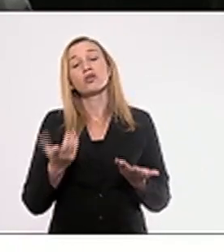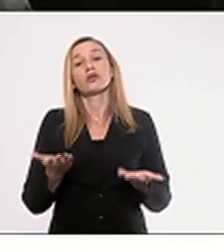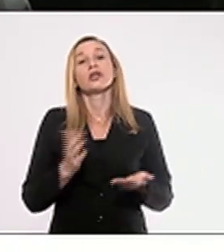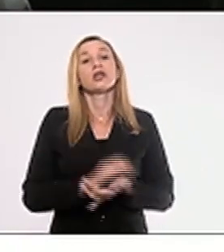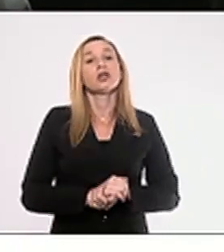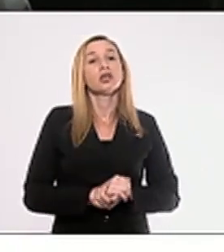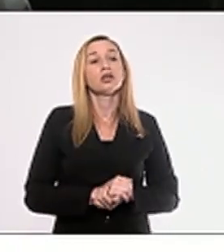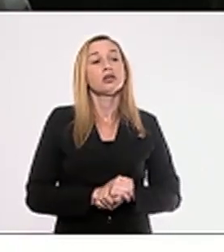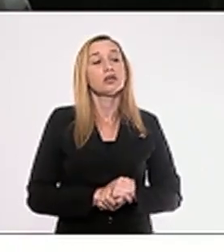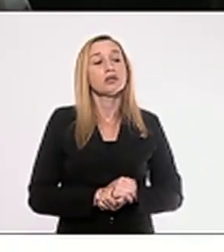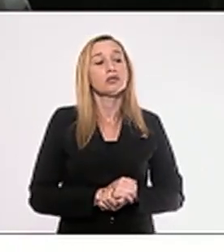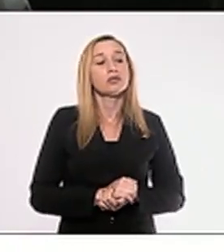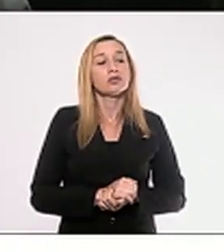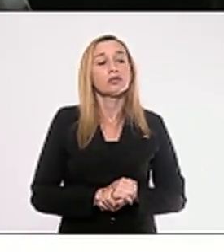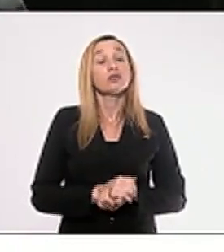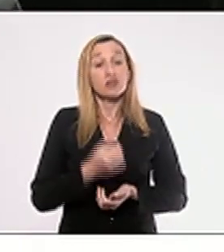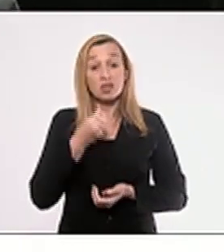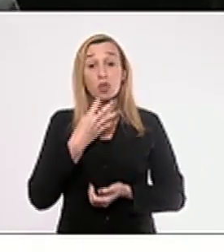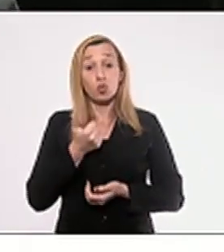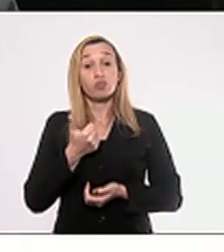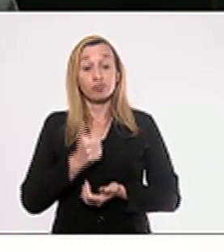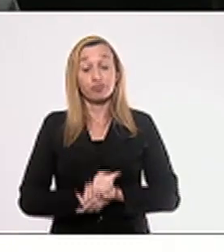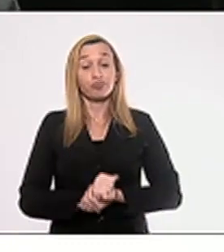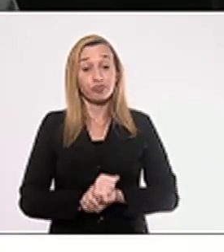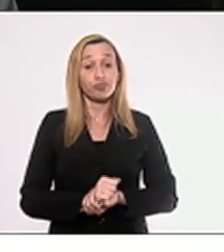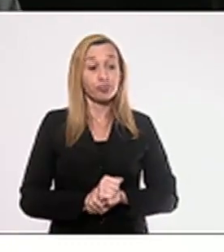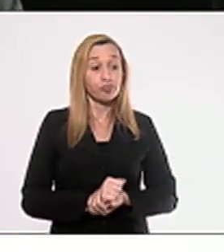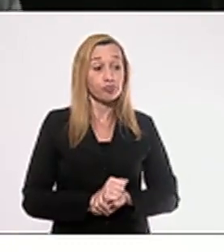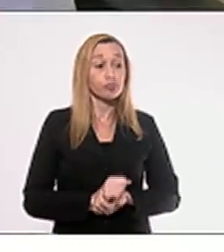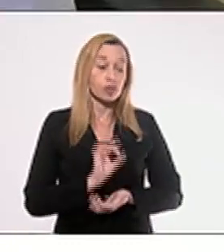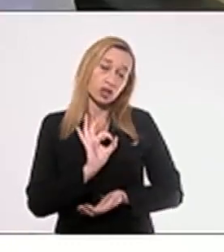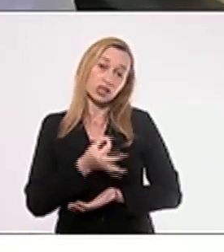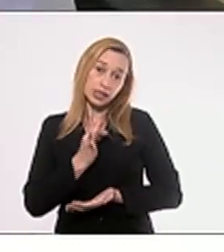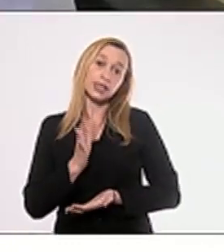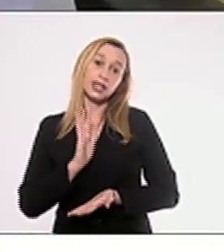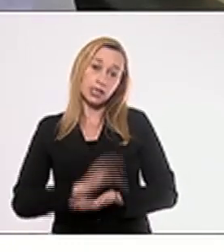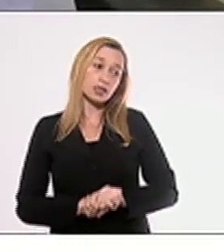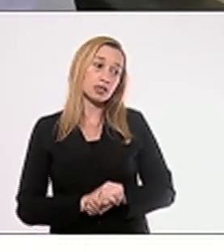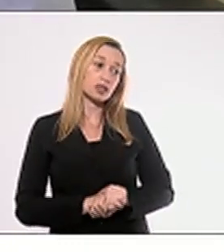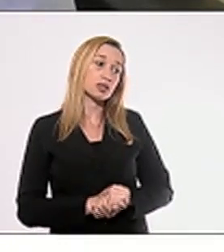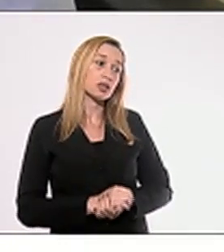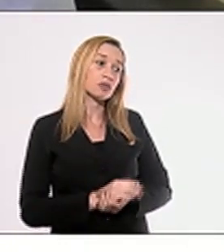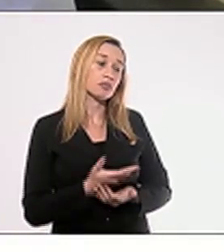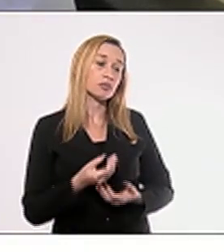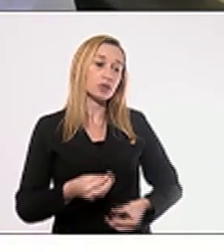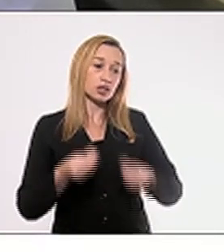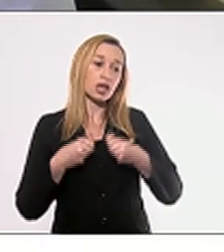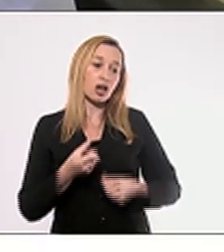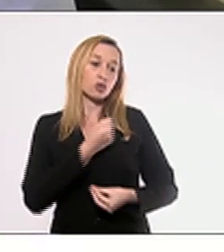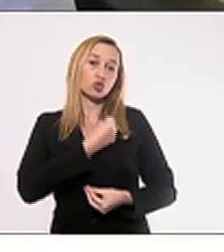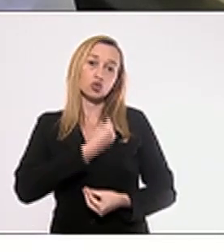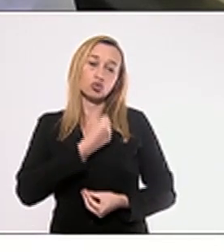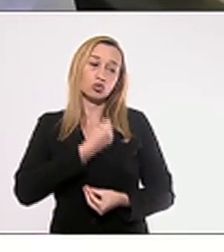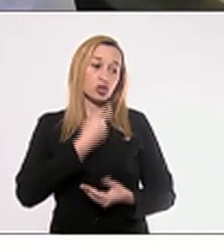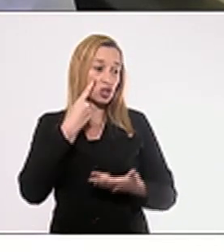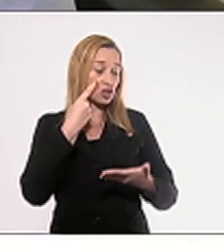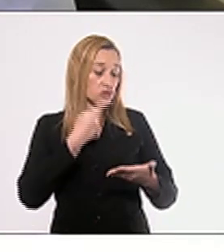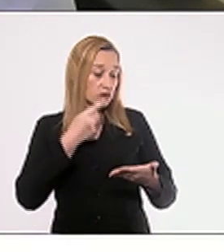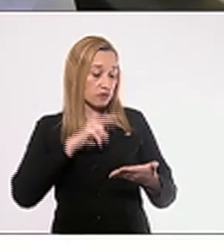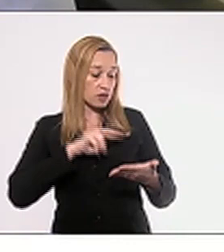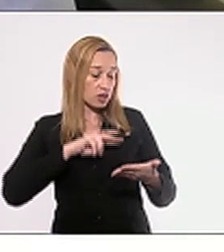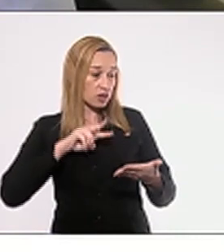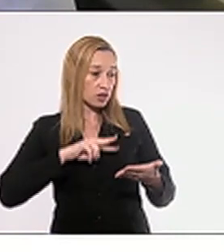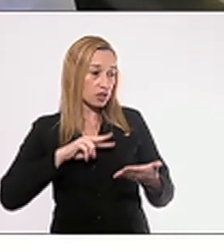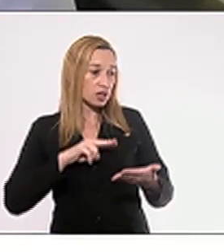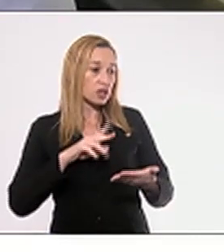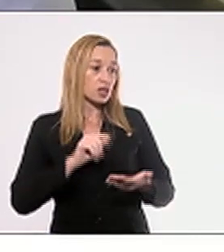vai ser muito bom, por favor. Com certeza, me passa os dados do caso e a gente vai resolver isso. Passo,